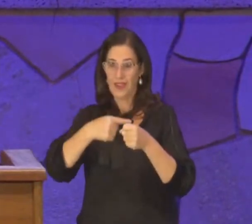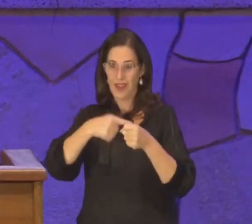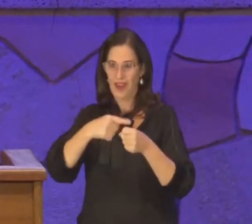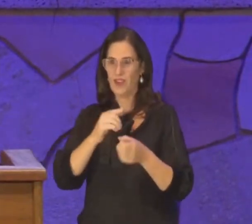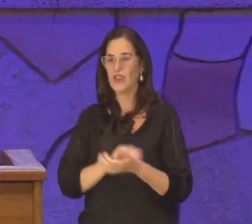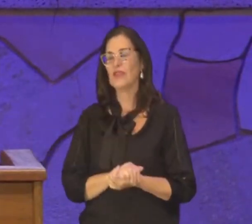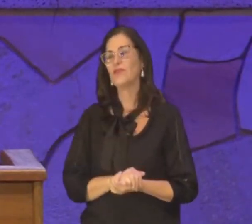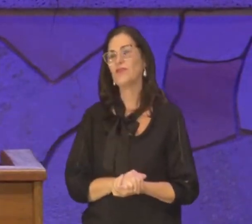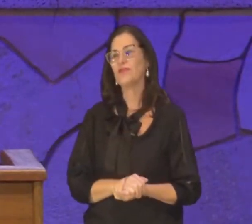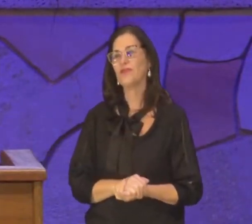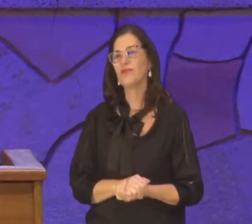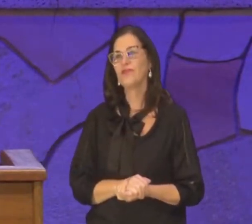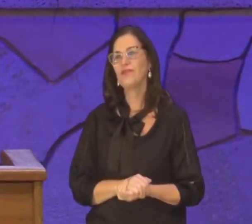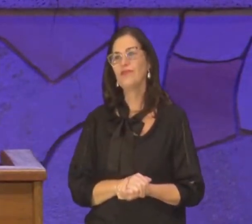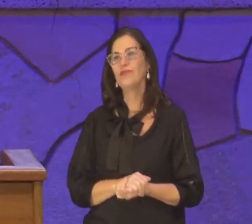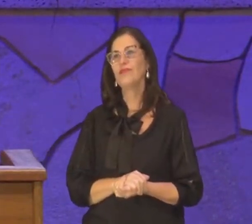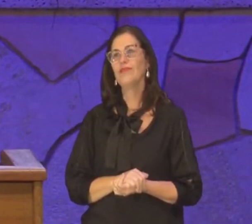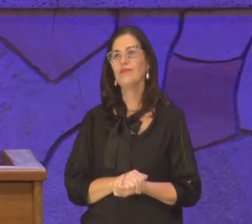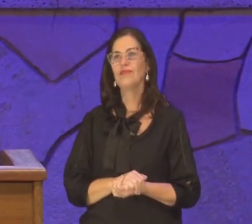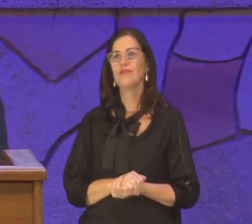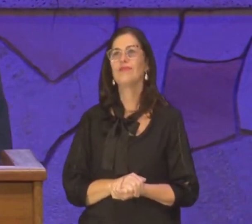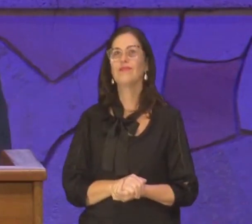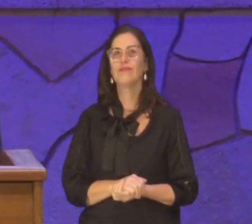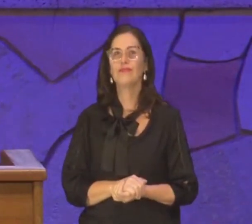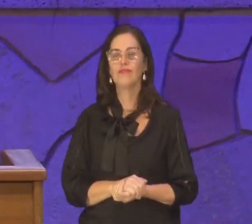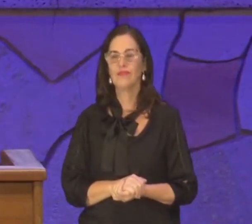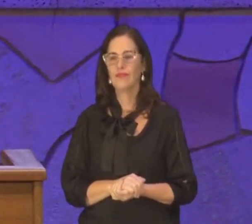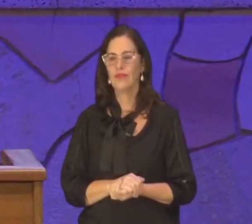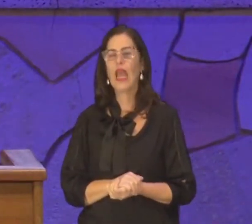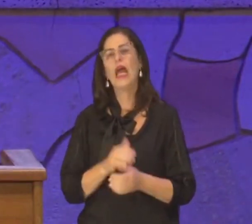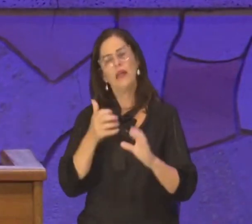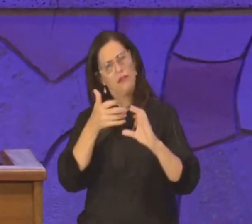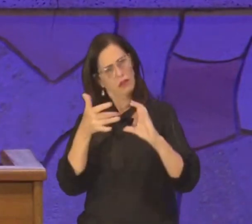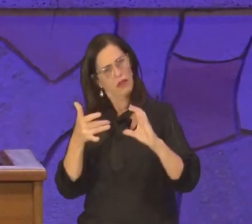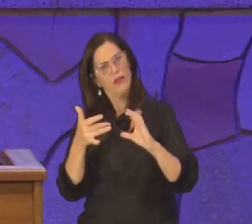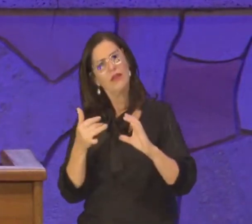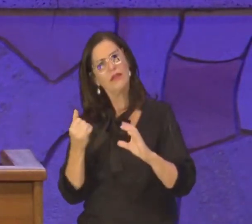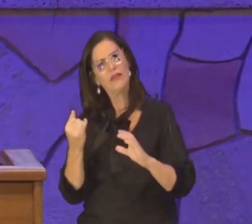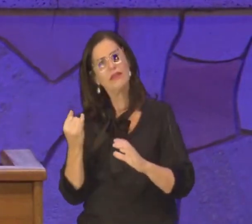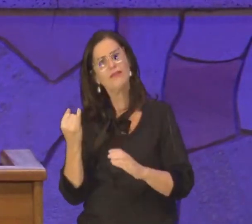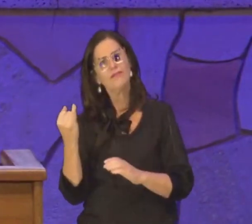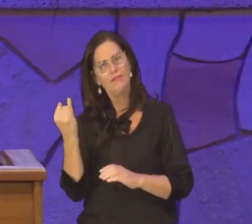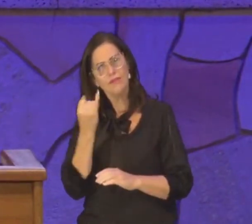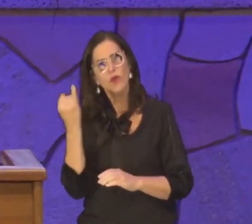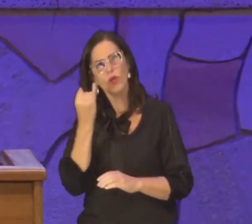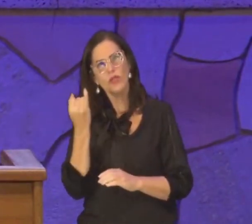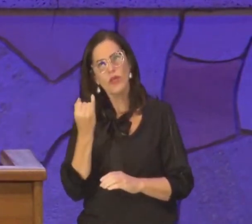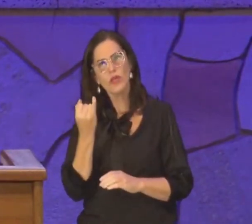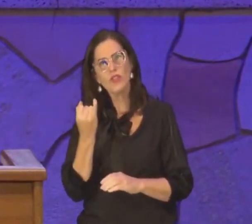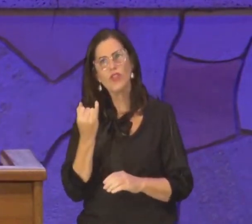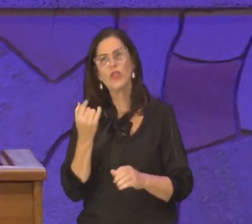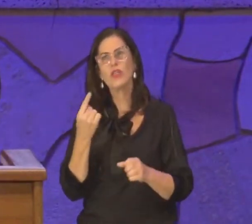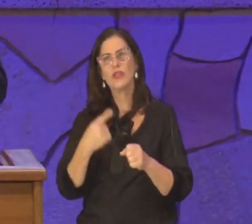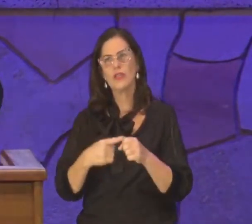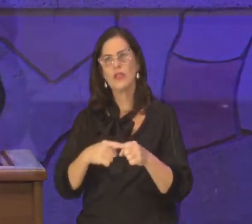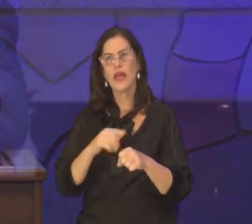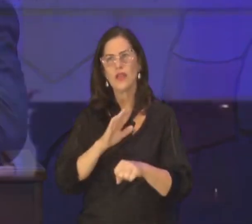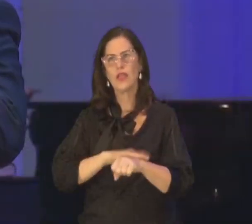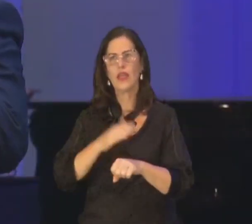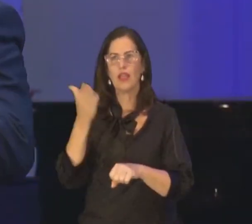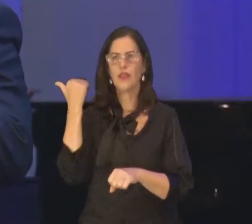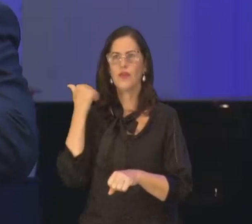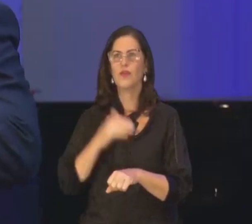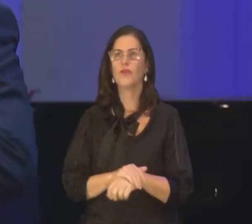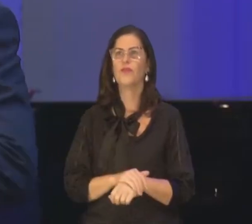nome à cidade. Há uma característica interessante nesta cidade, neste tempo, e toda vez